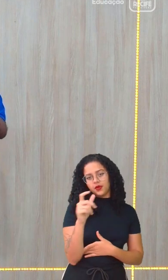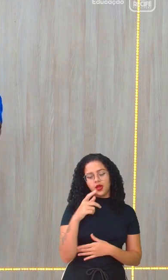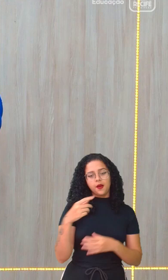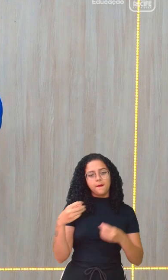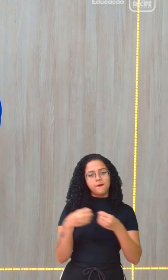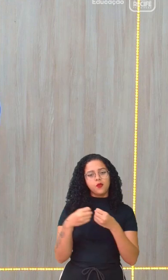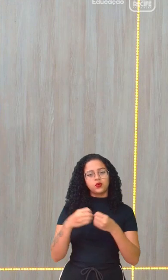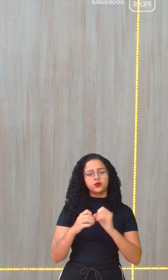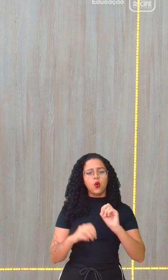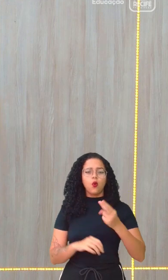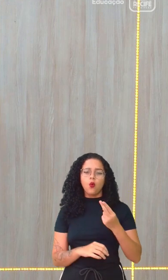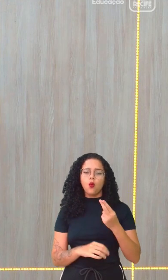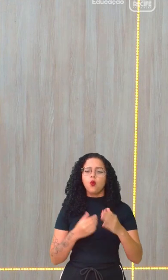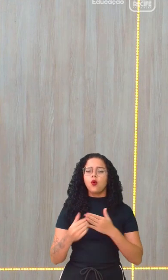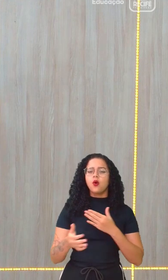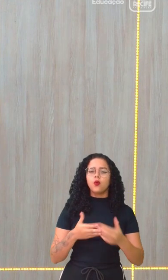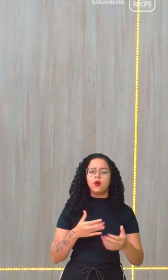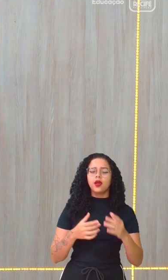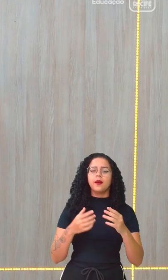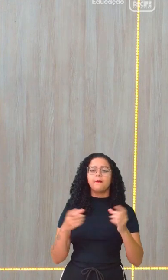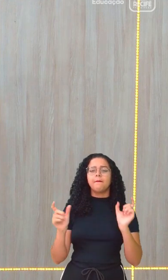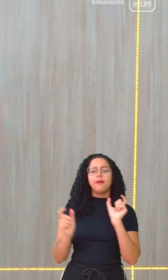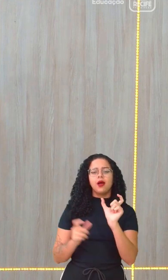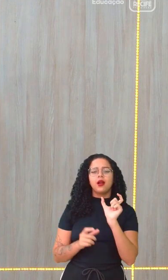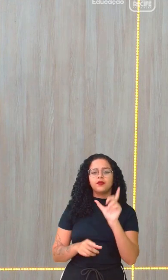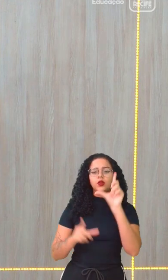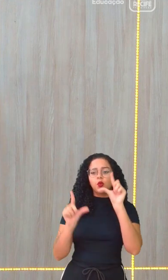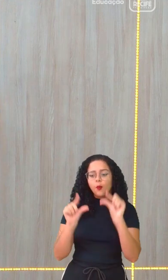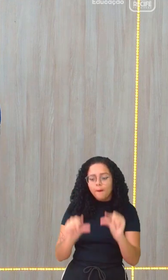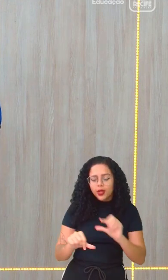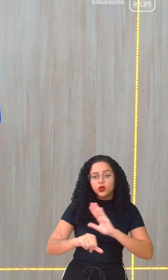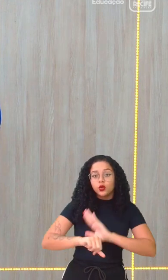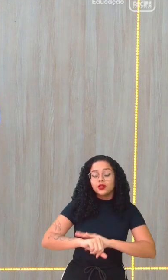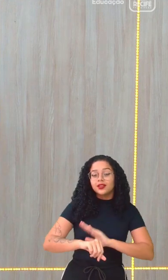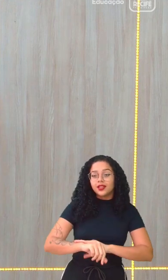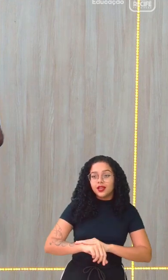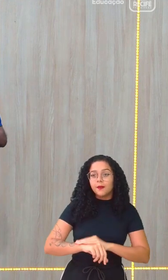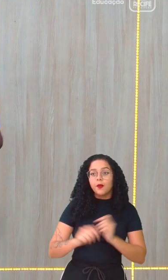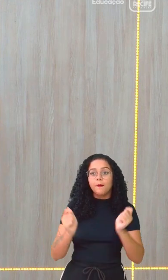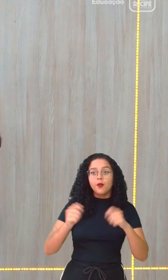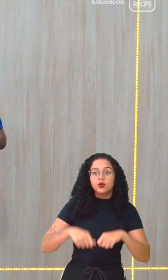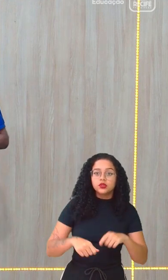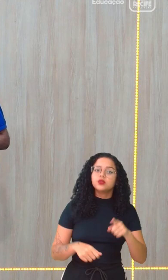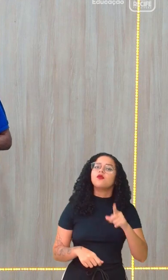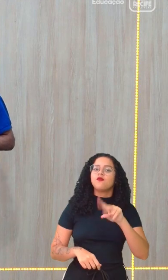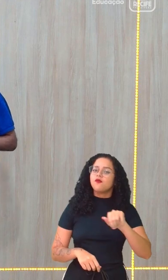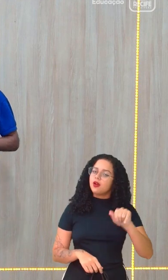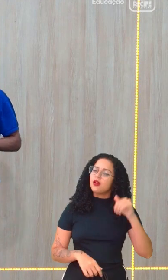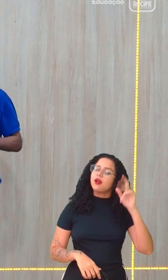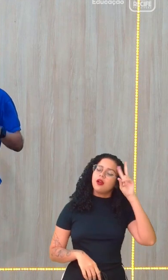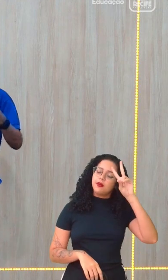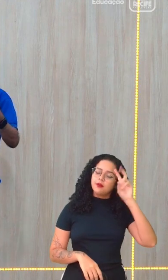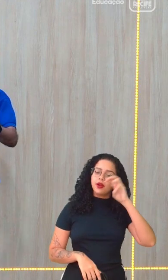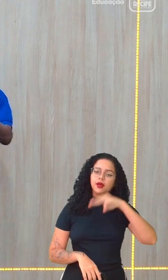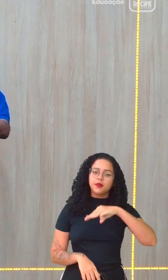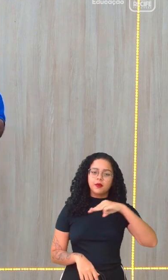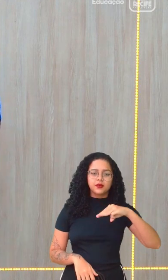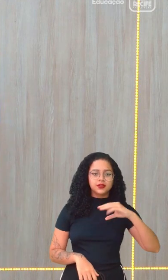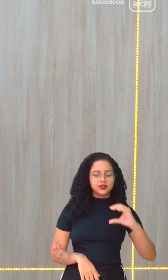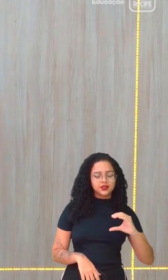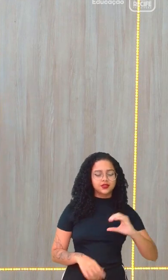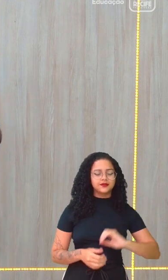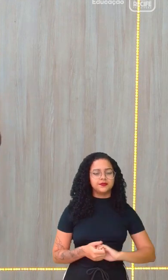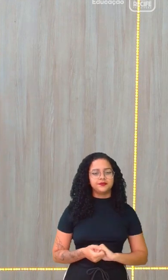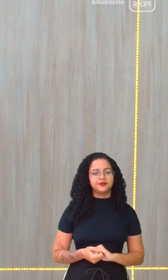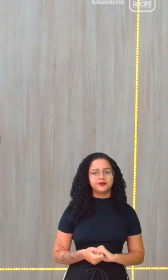ou qualquer palavra que dê a entender que é menor tempo possível ou menor possível, você vai lembrar de mínimo, que é